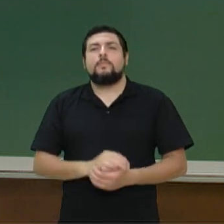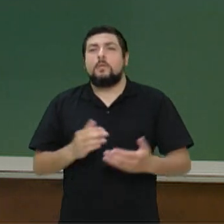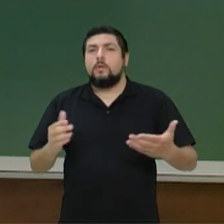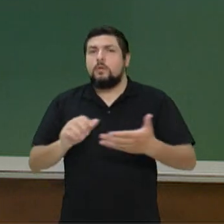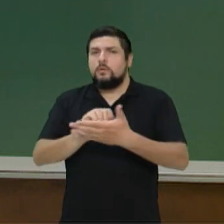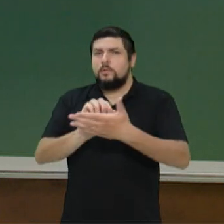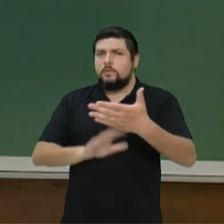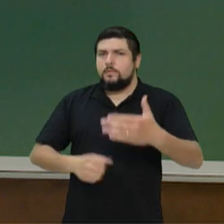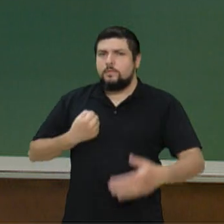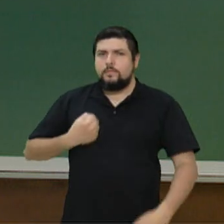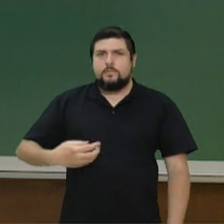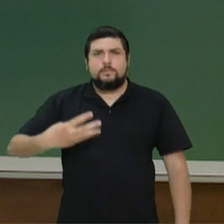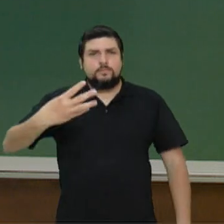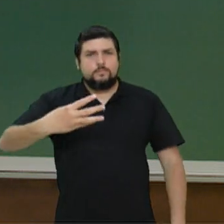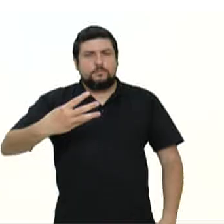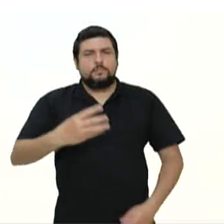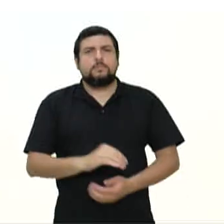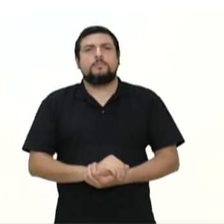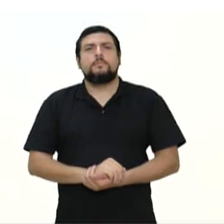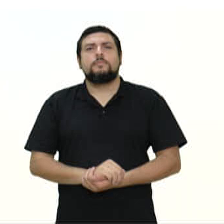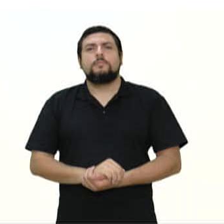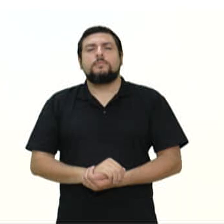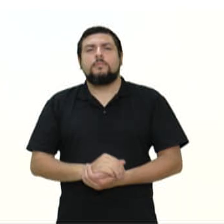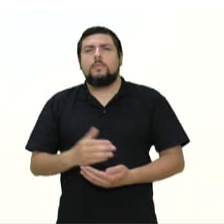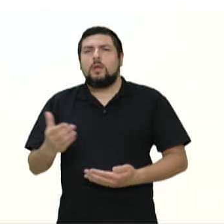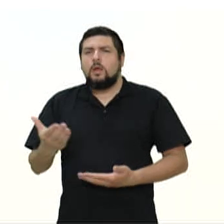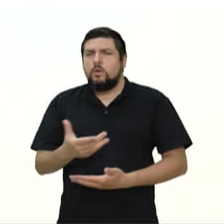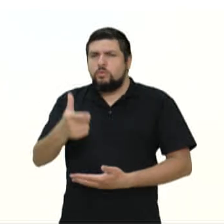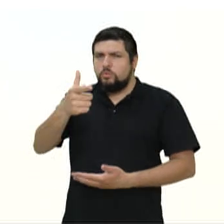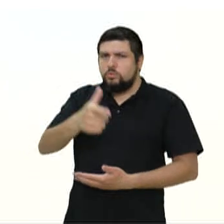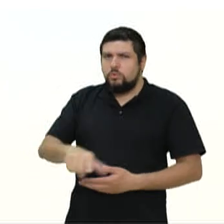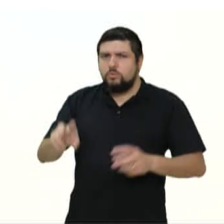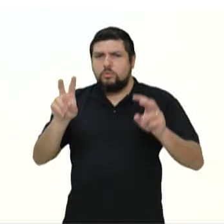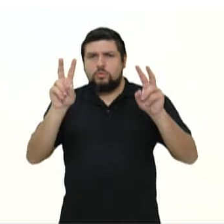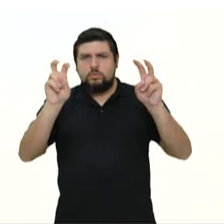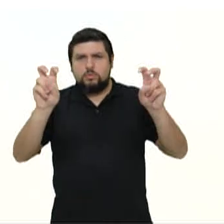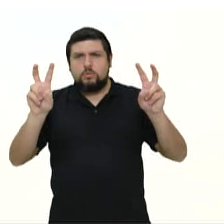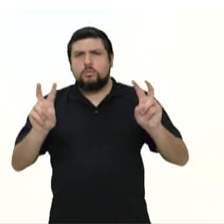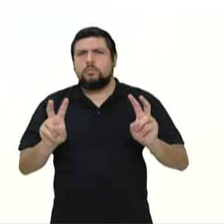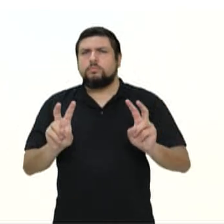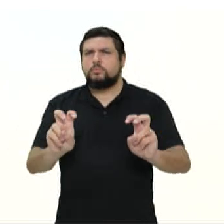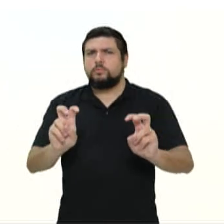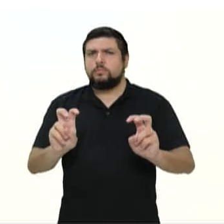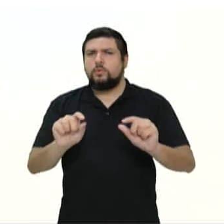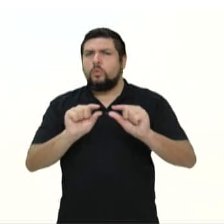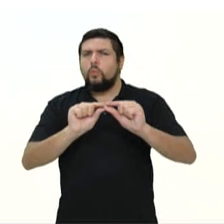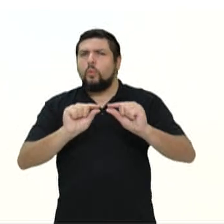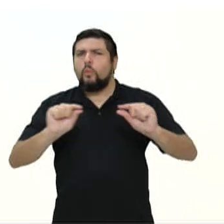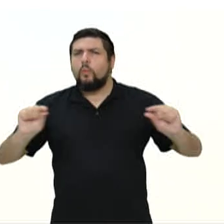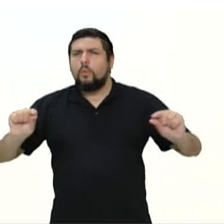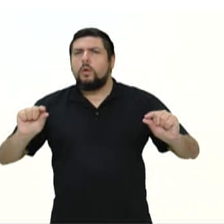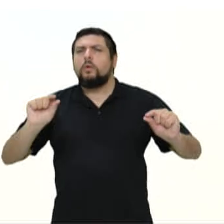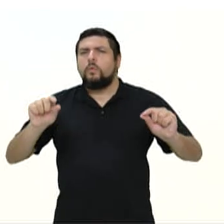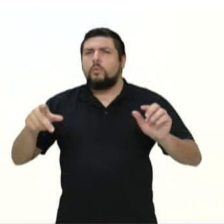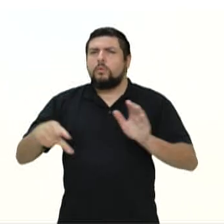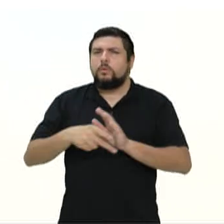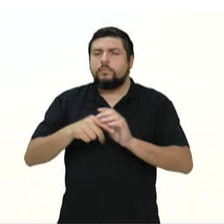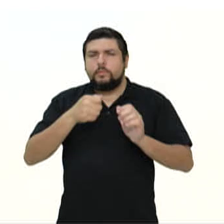atividade 4. Agora releia o título e o subtítulo, que é a linha fina da